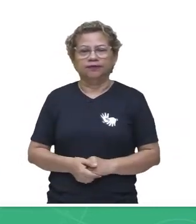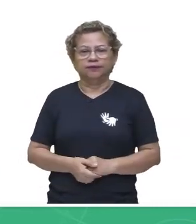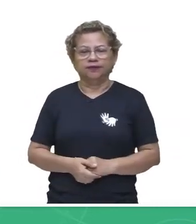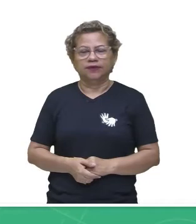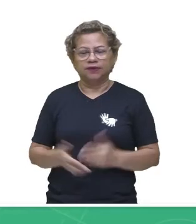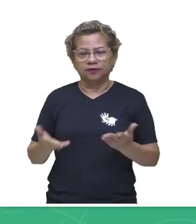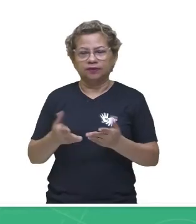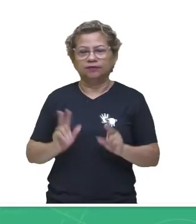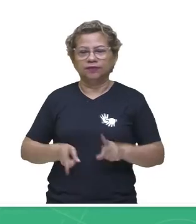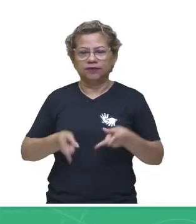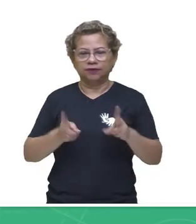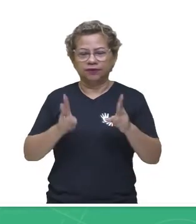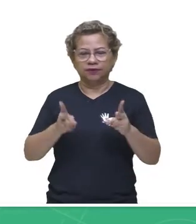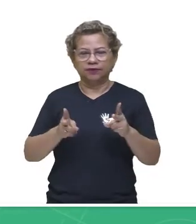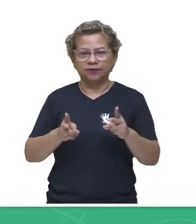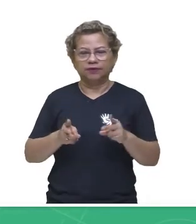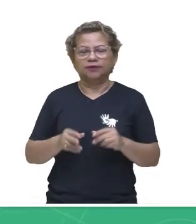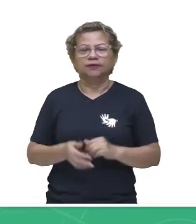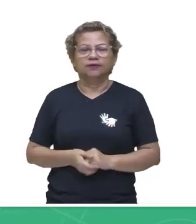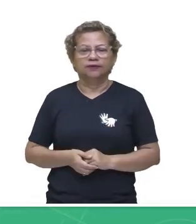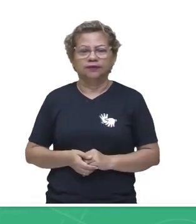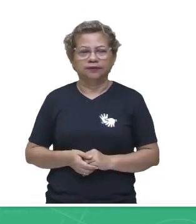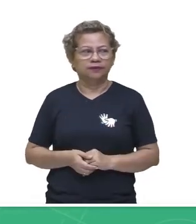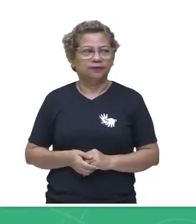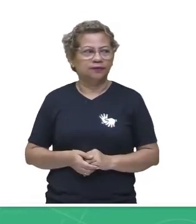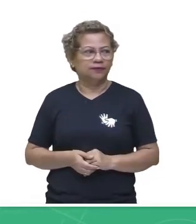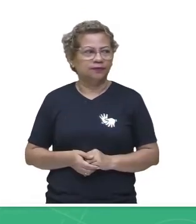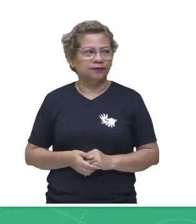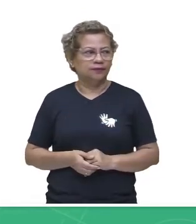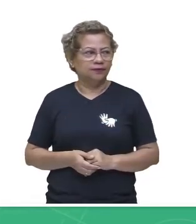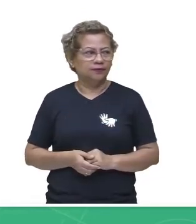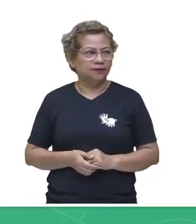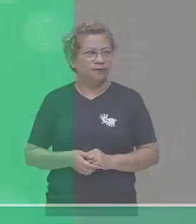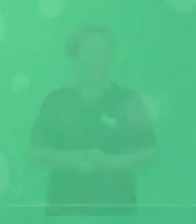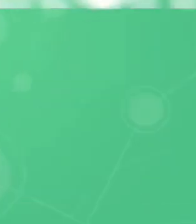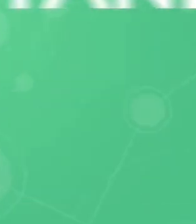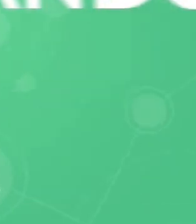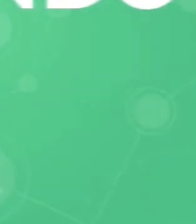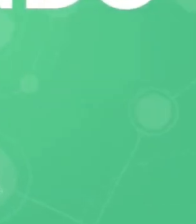continuar agora com a professora Pet de História. Até a próxima!